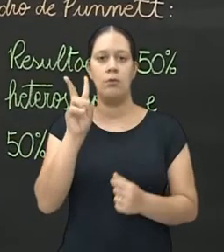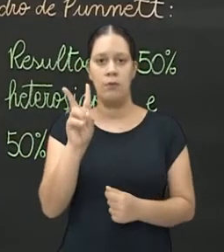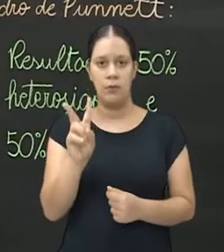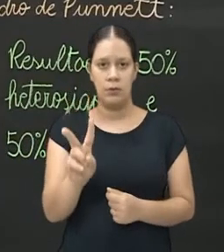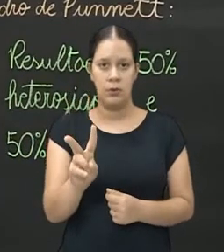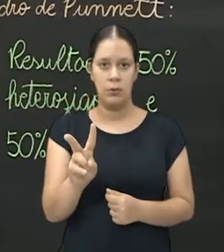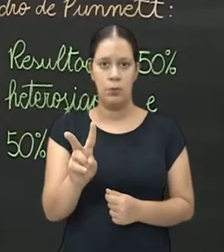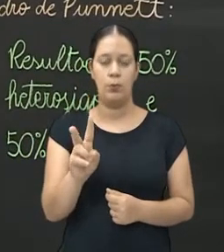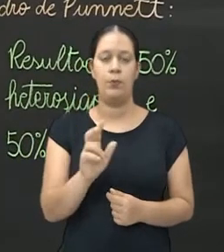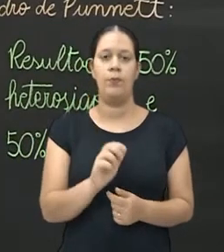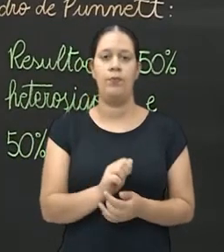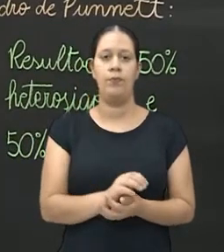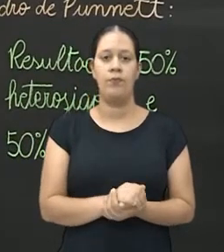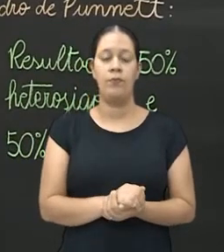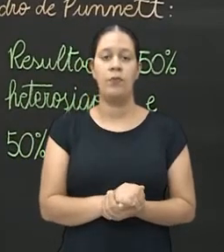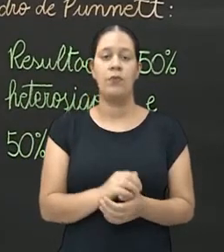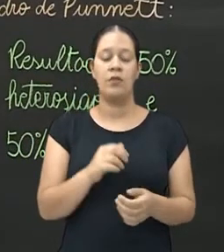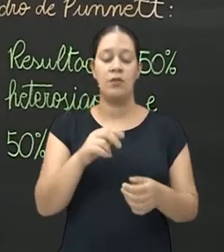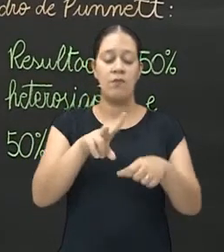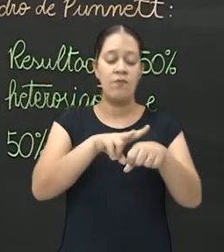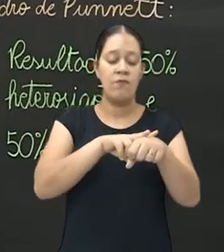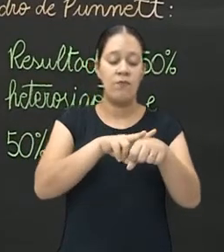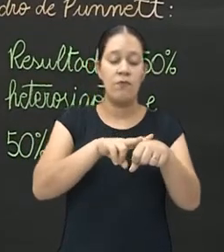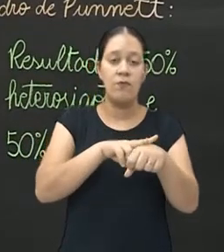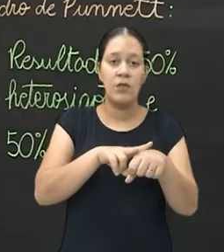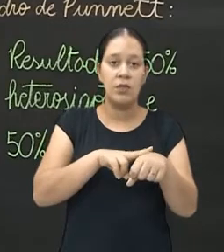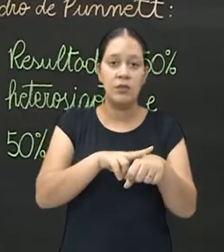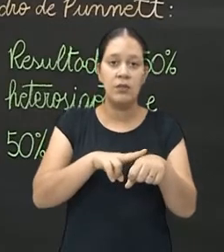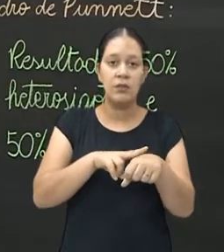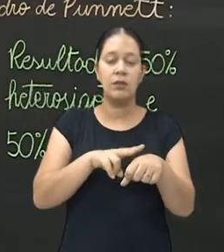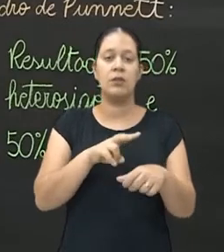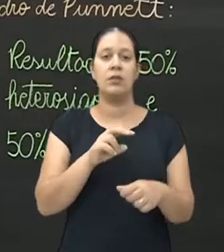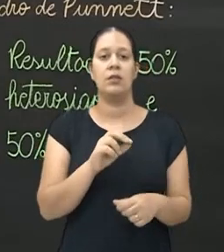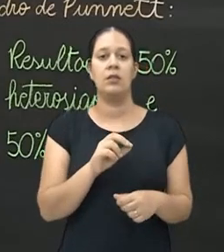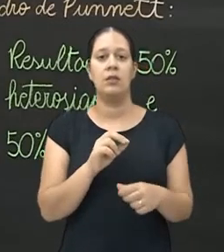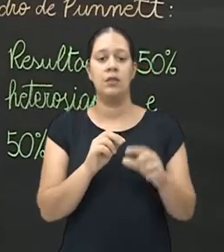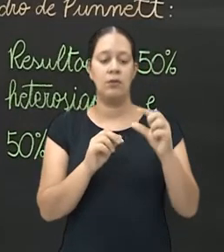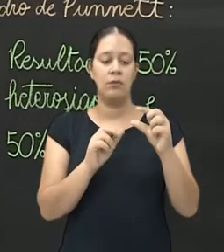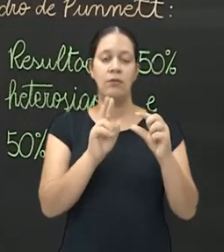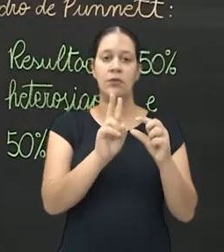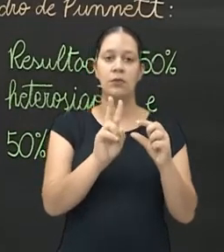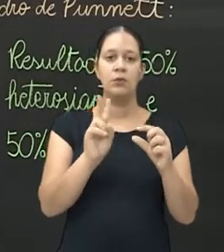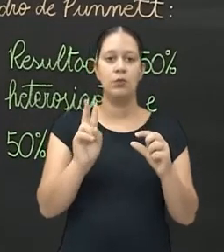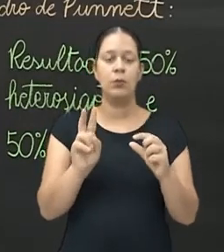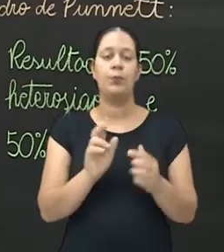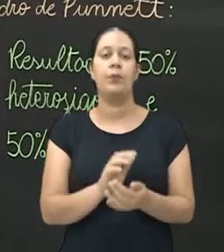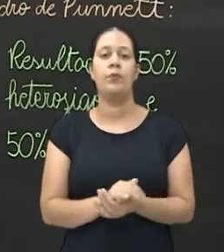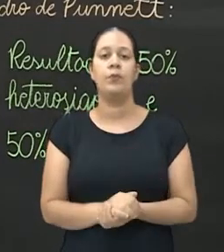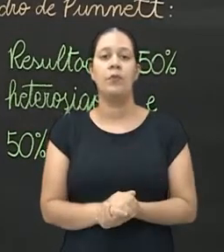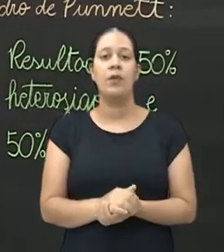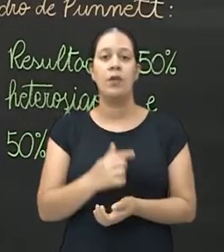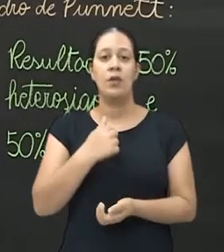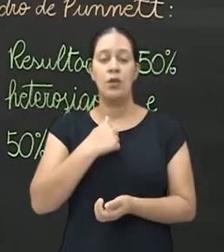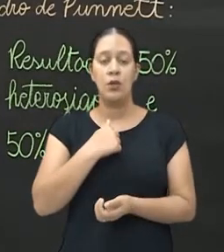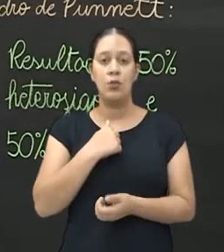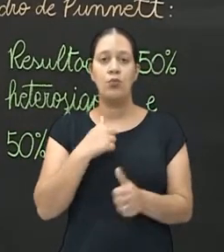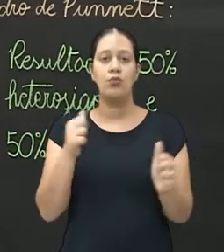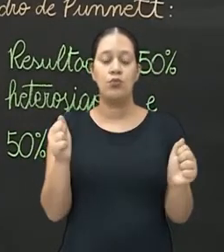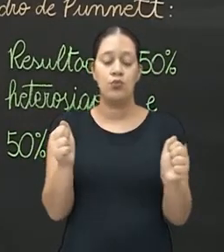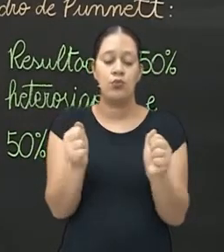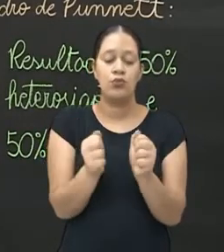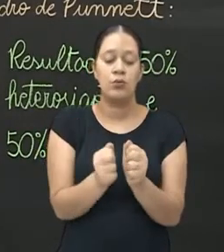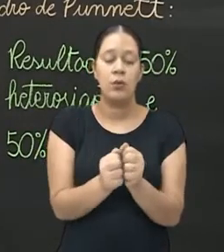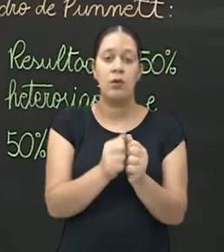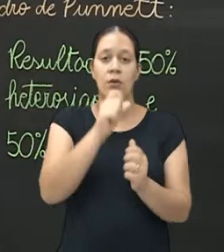dominante. E o verde, Vzinho, para representar que ele era recessivo. Quando eu juntava, então,